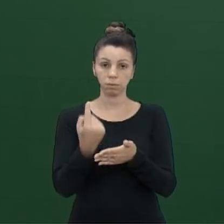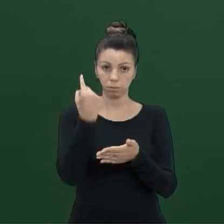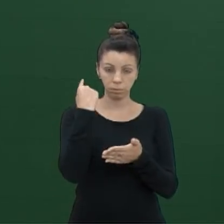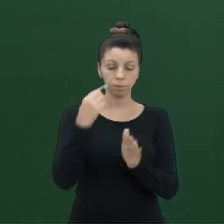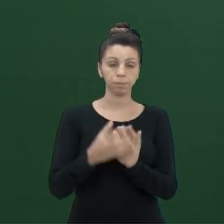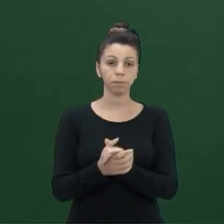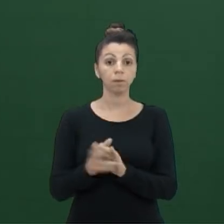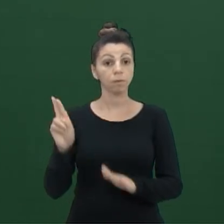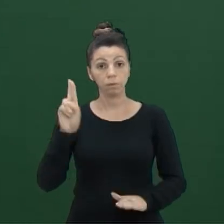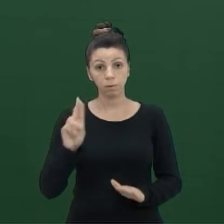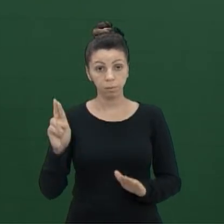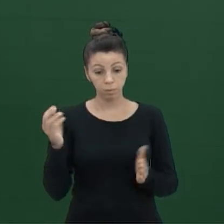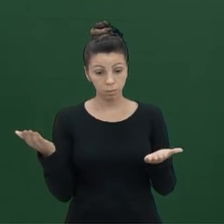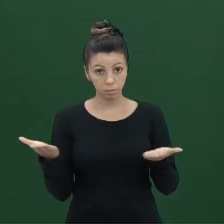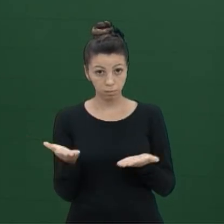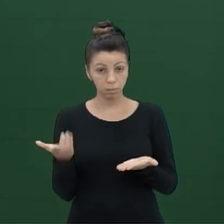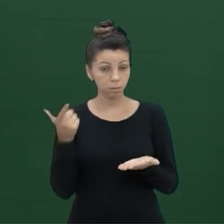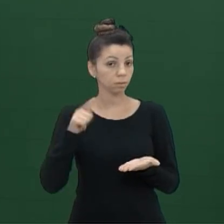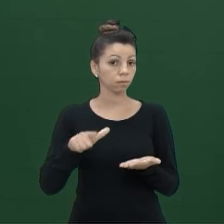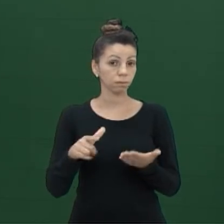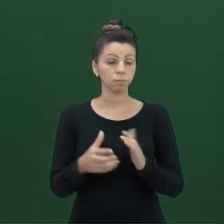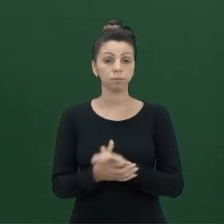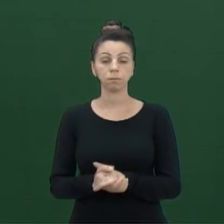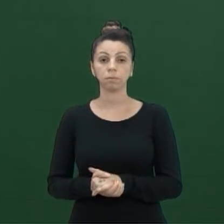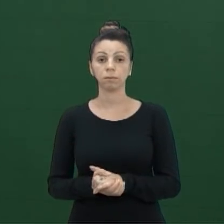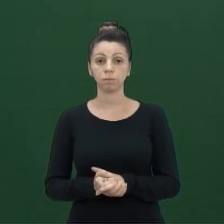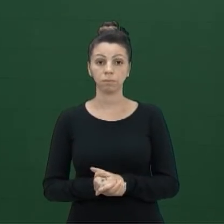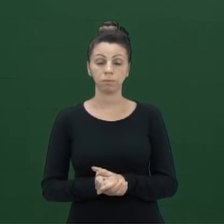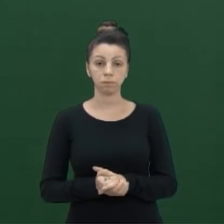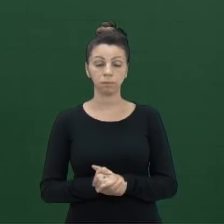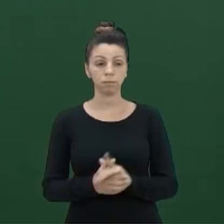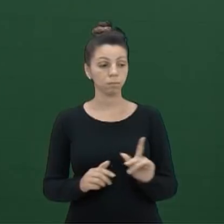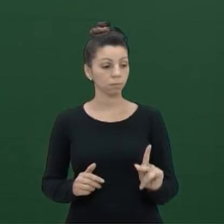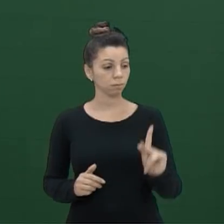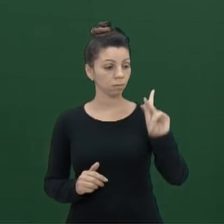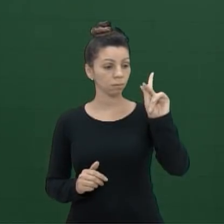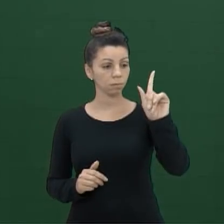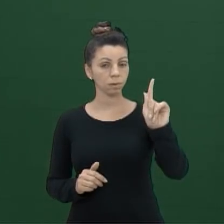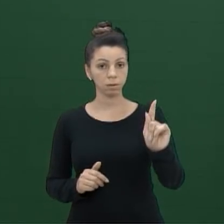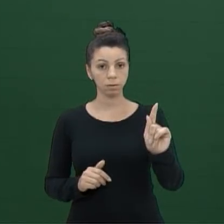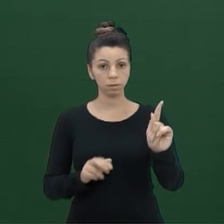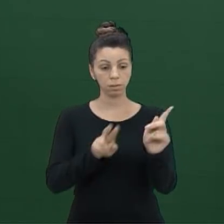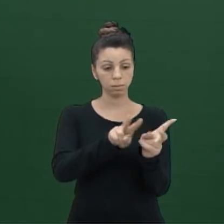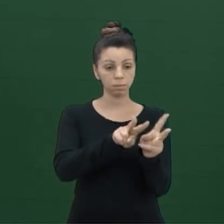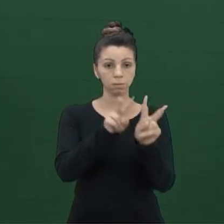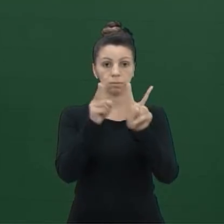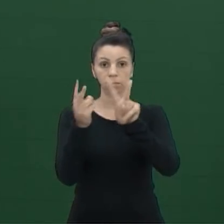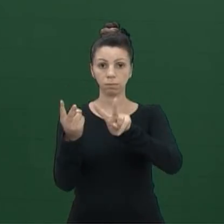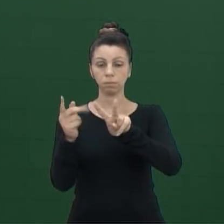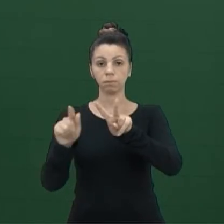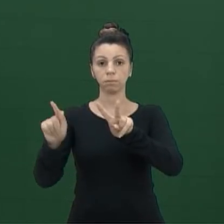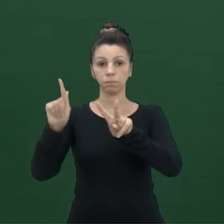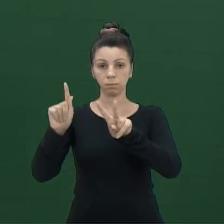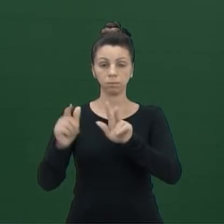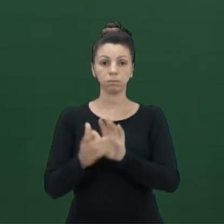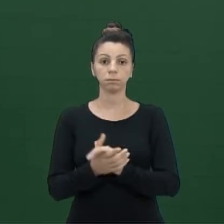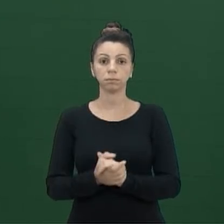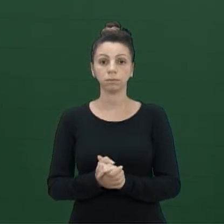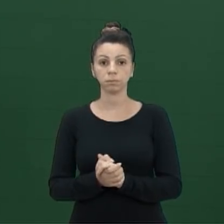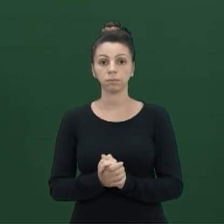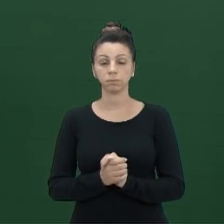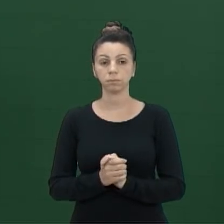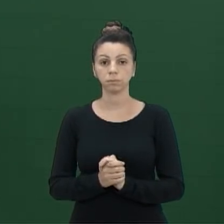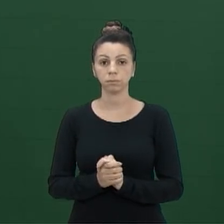usar ela de novo agora, para transformar quilograma em grama. Então, a gente tinha lá na